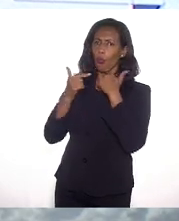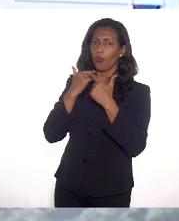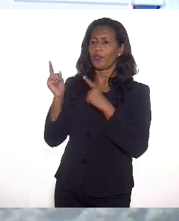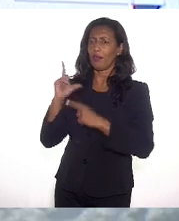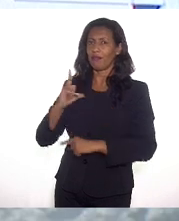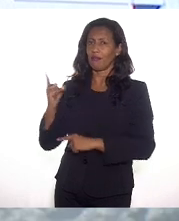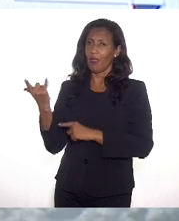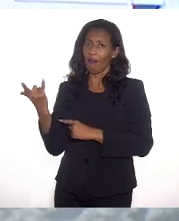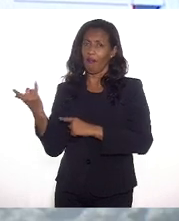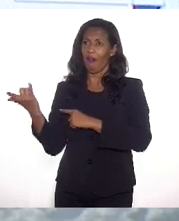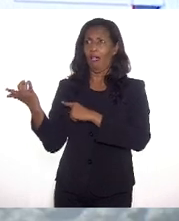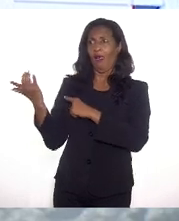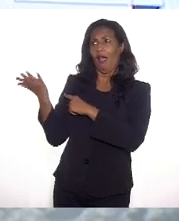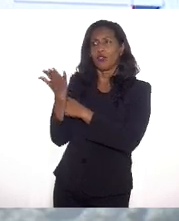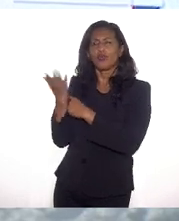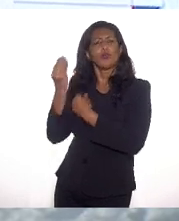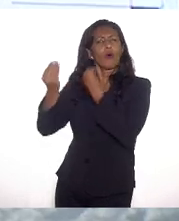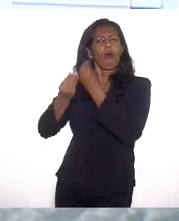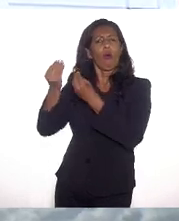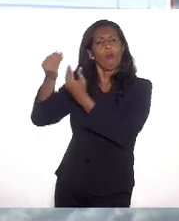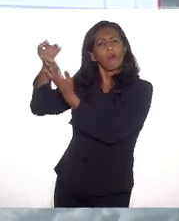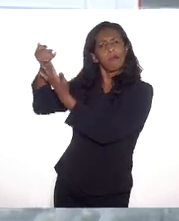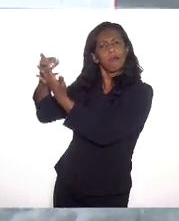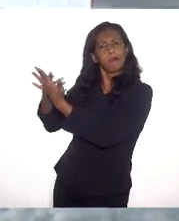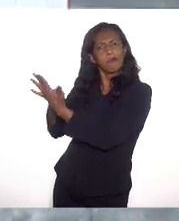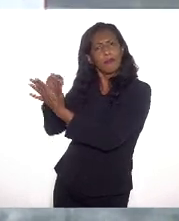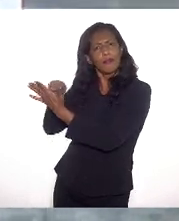ajuda, como se cadastrar. Próximo.